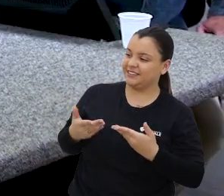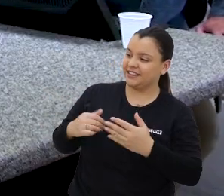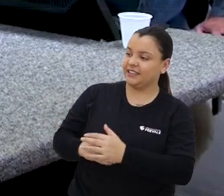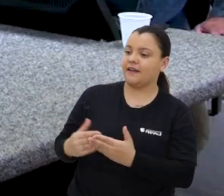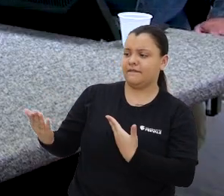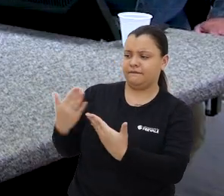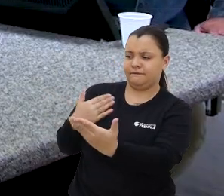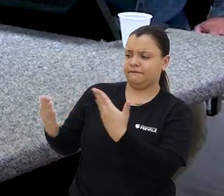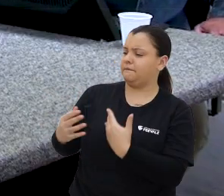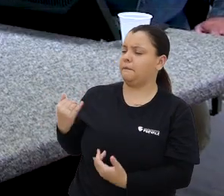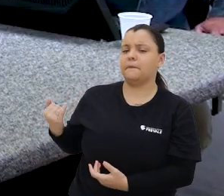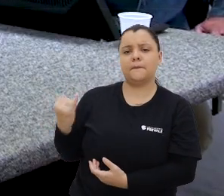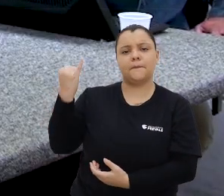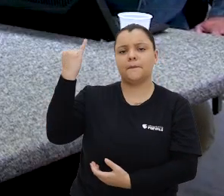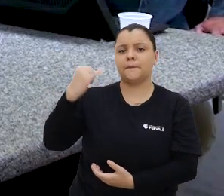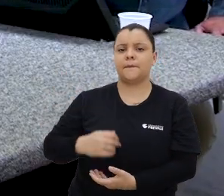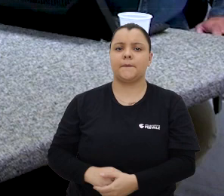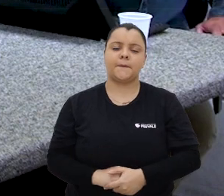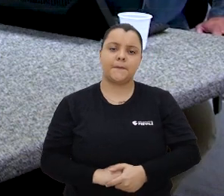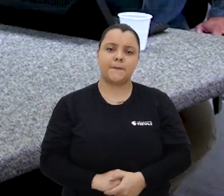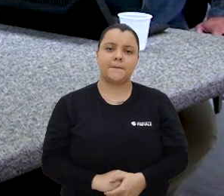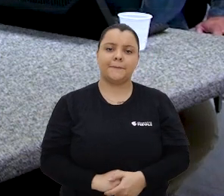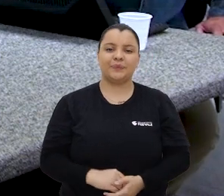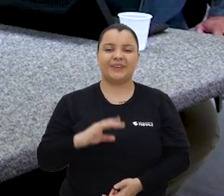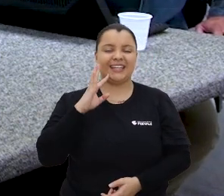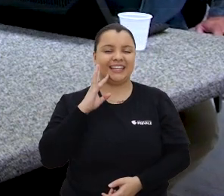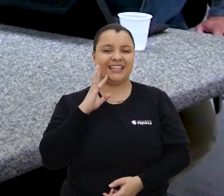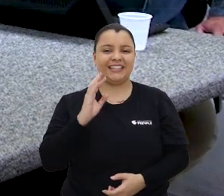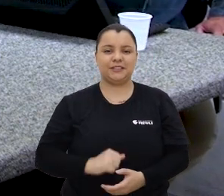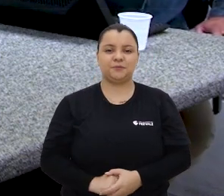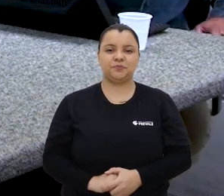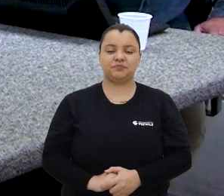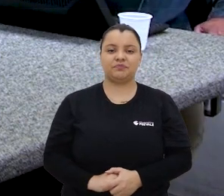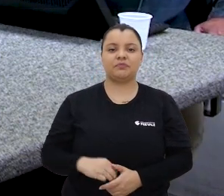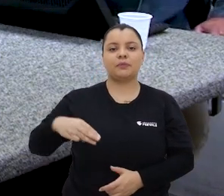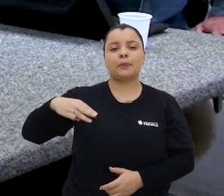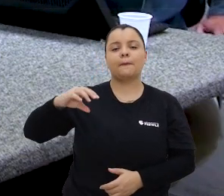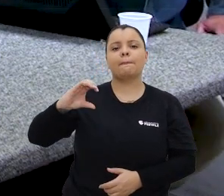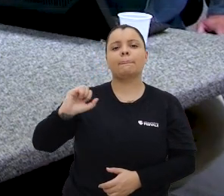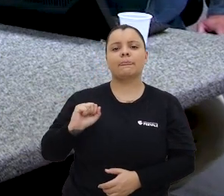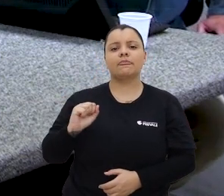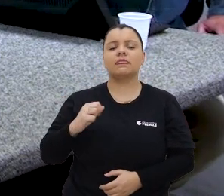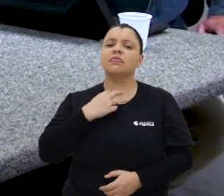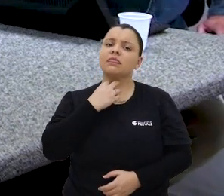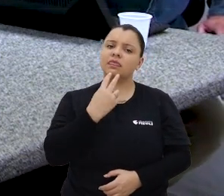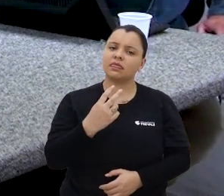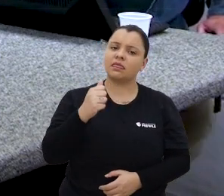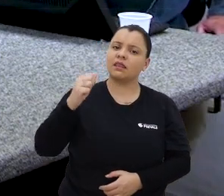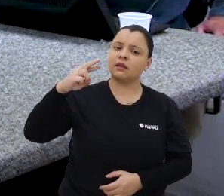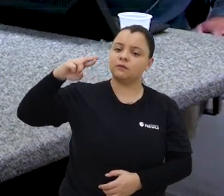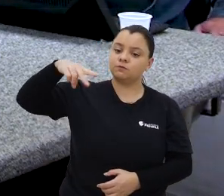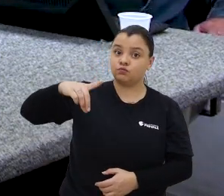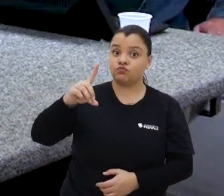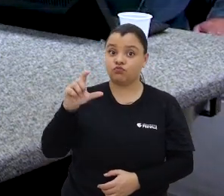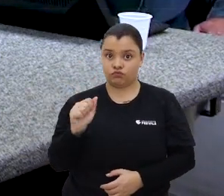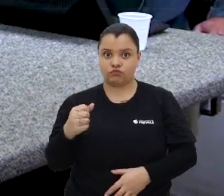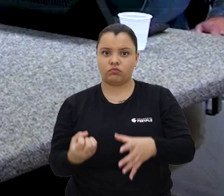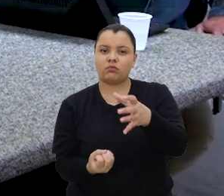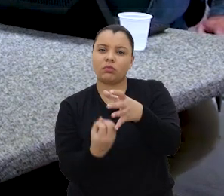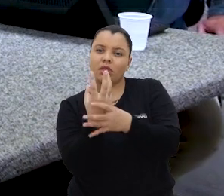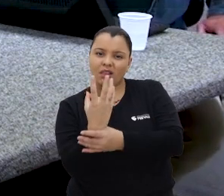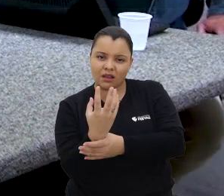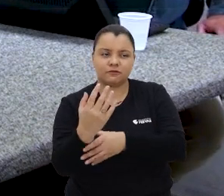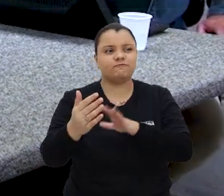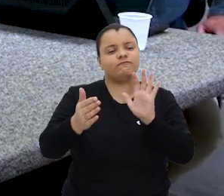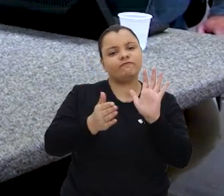ser uma troca bem importante entre todos. Que legal. Márcio, o podcast A Voz de Aruanda, ele foi criado com